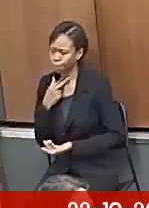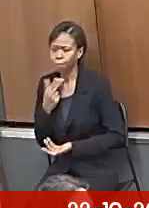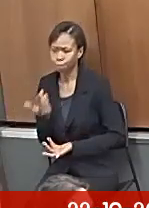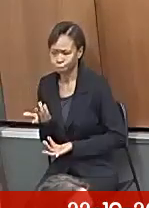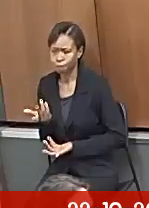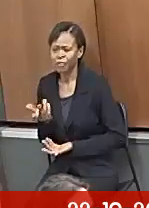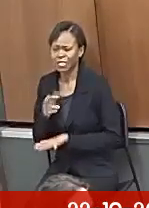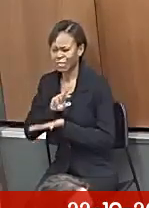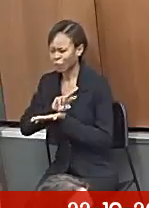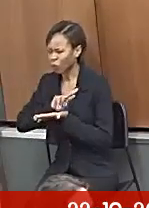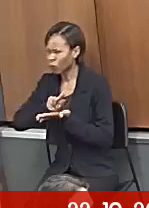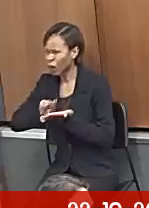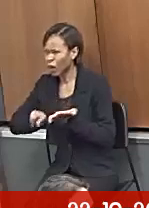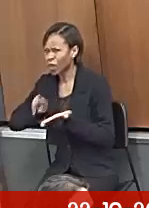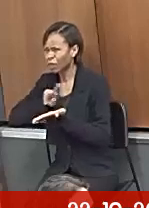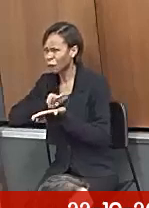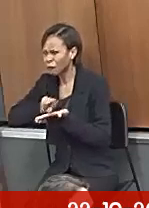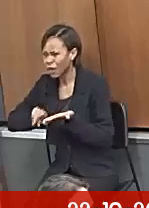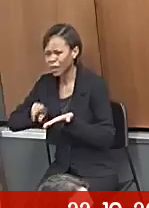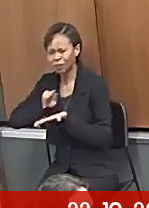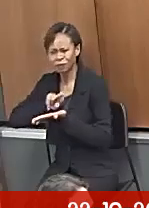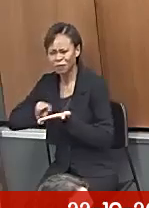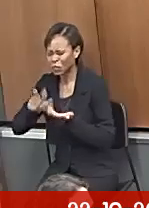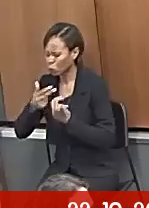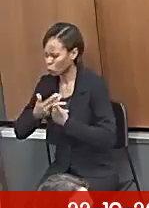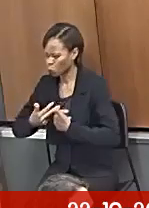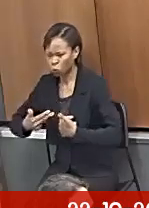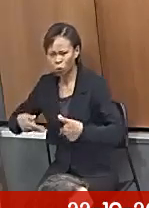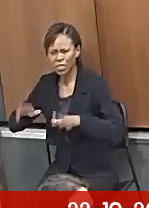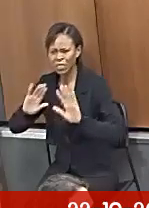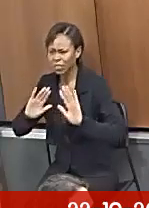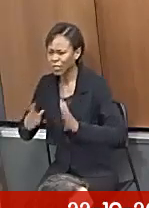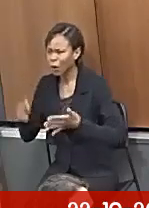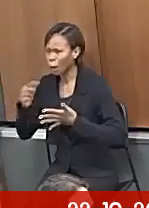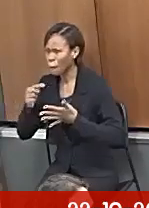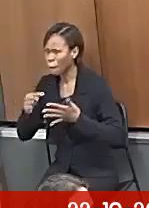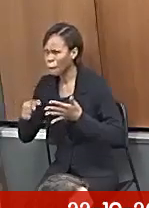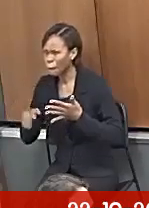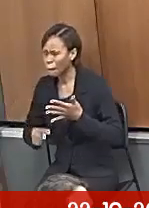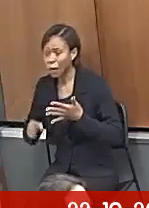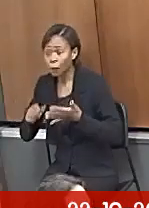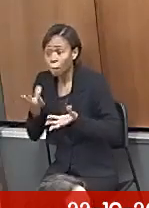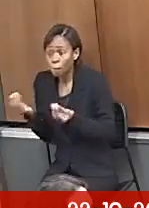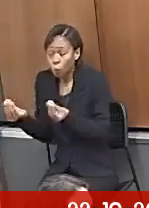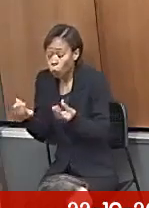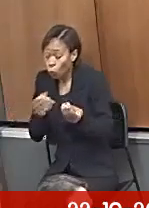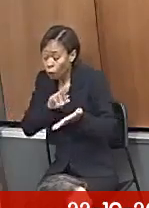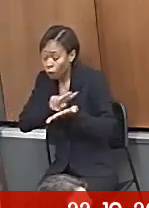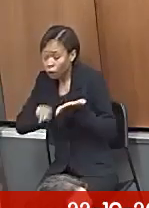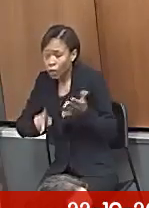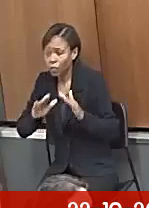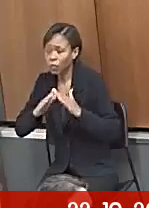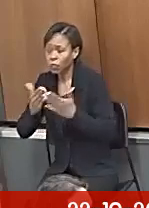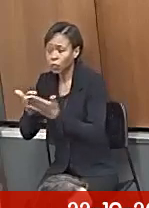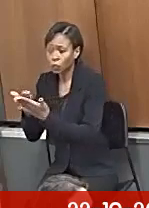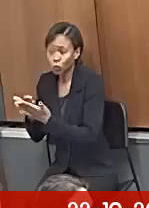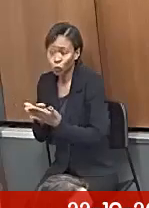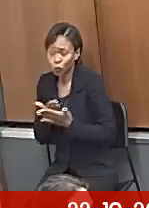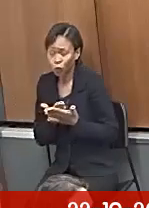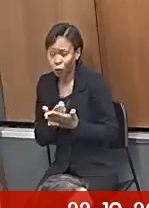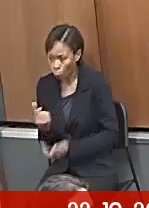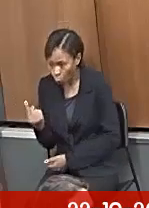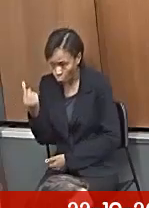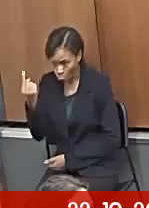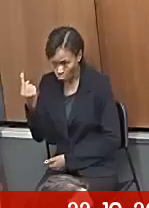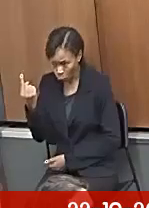vários, vários e vários casos, e de várias escolas. Nós não estamos tratando de